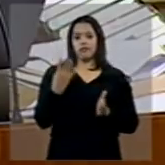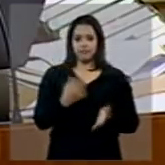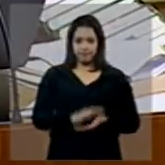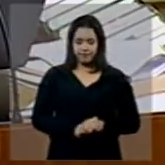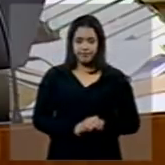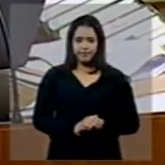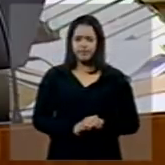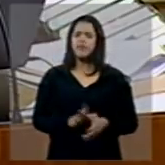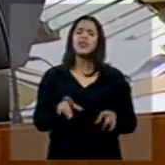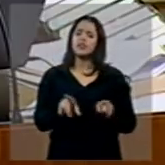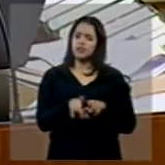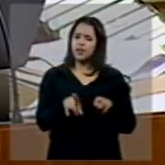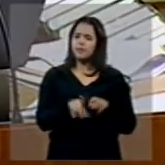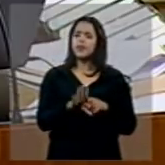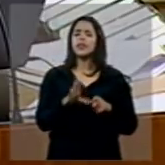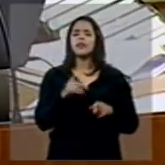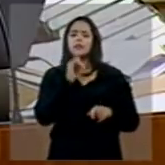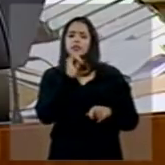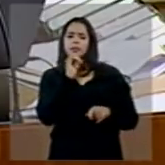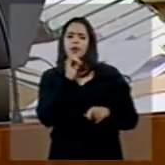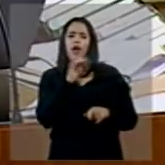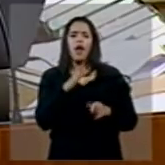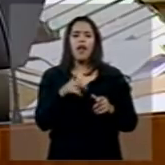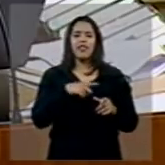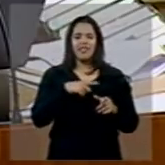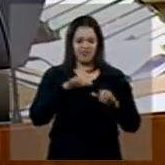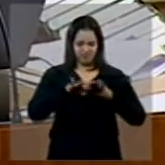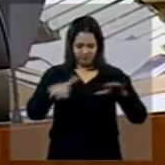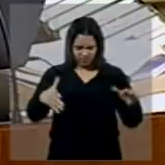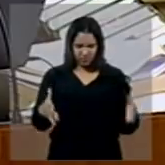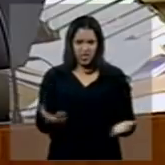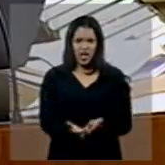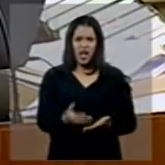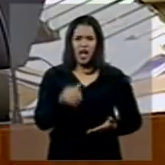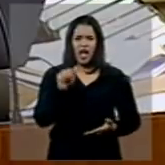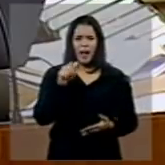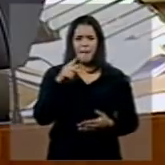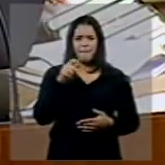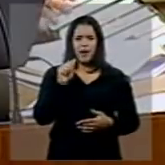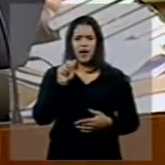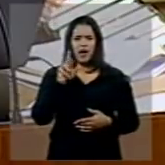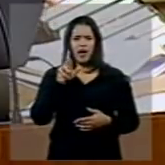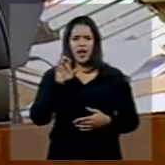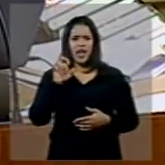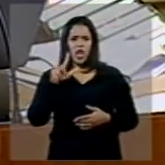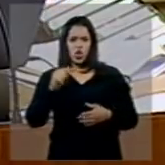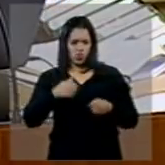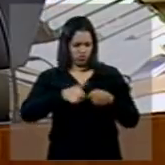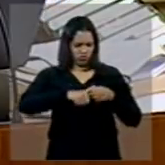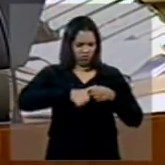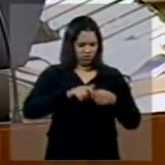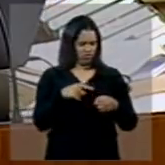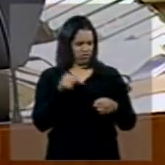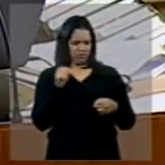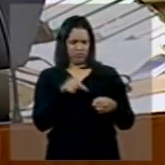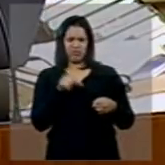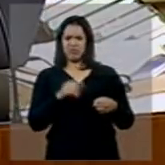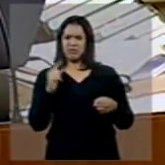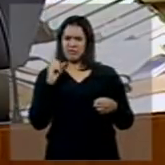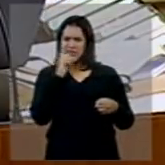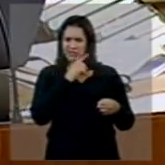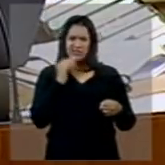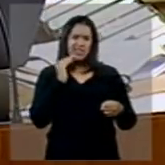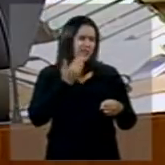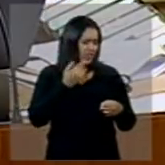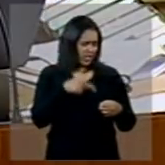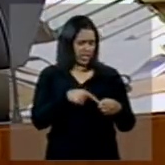muitas circunstâncias em que aqueles aparelhos que fazem a identificação biométrica não funcionam. Isso é incomum no